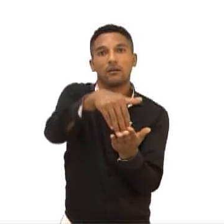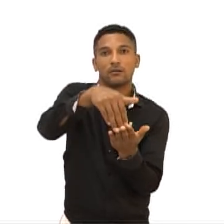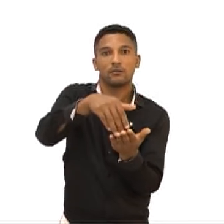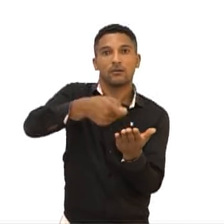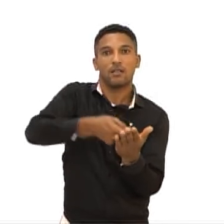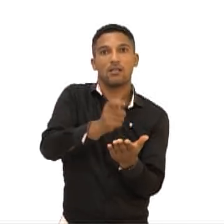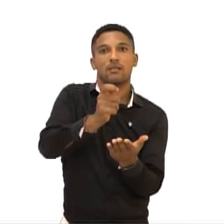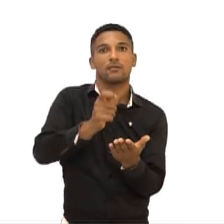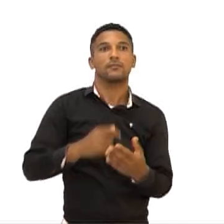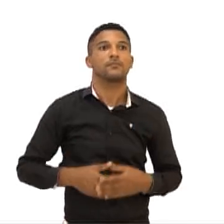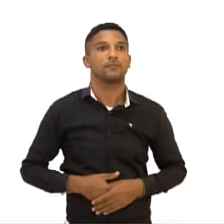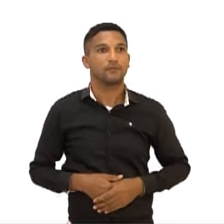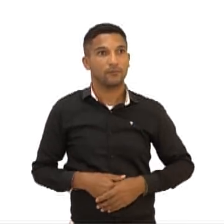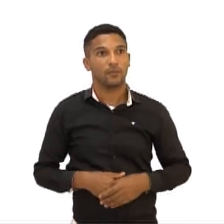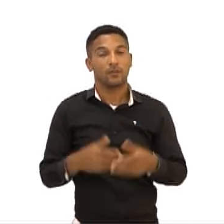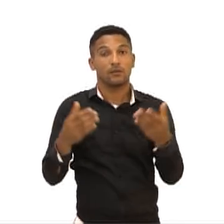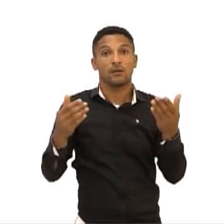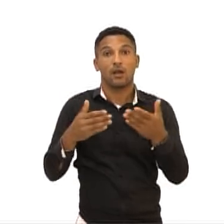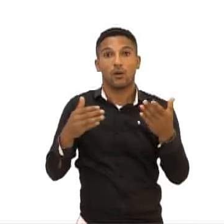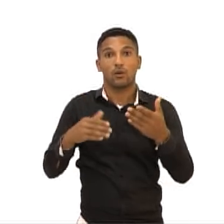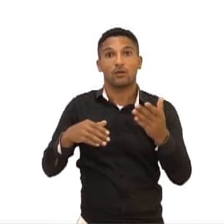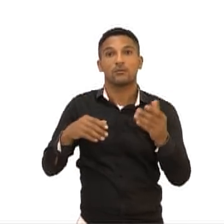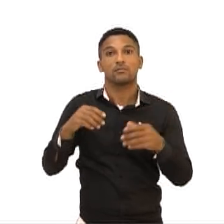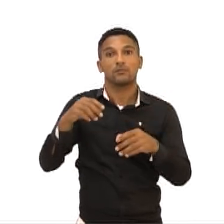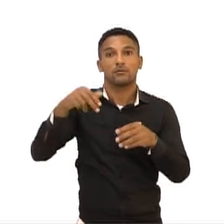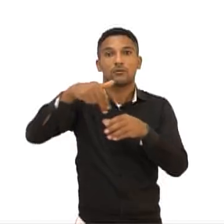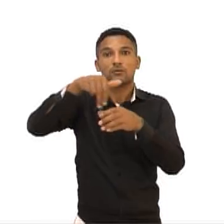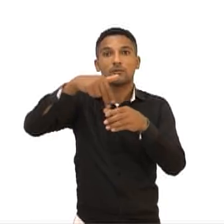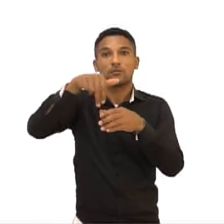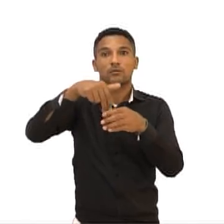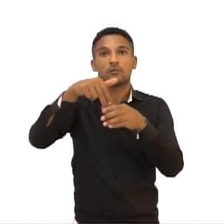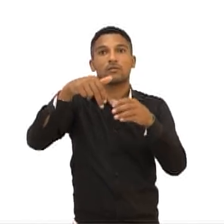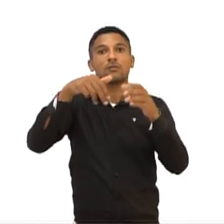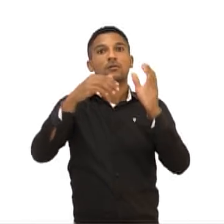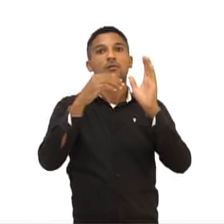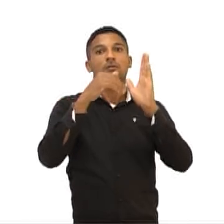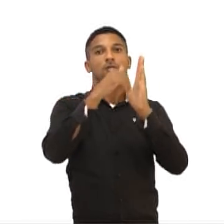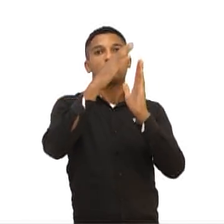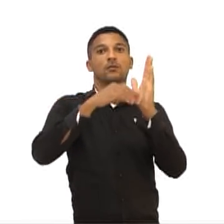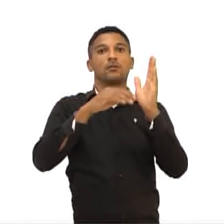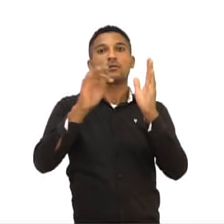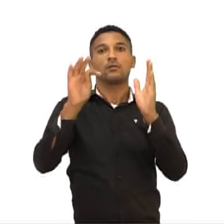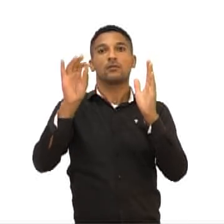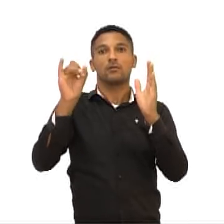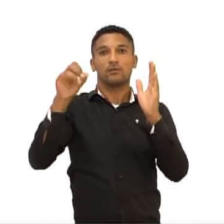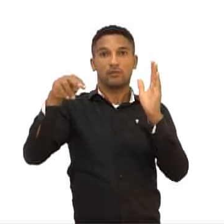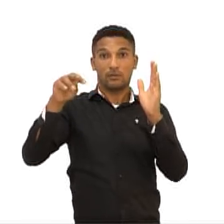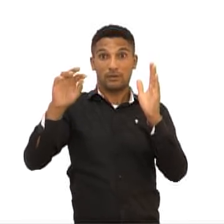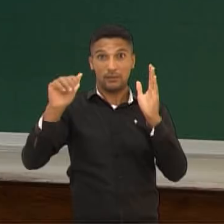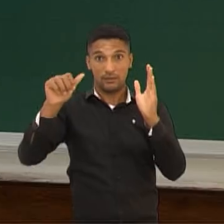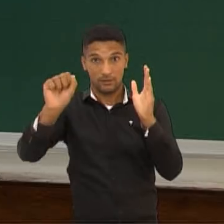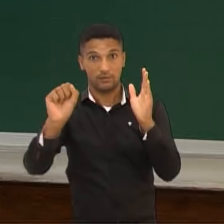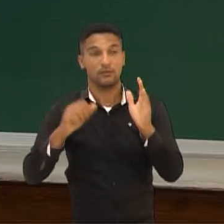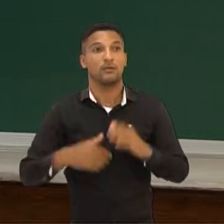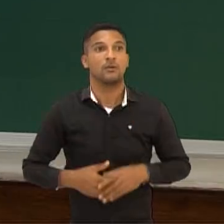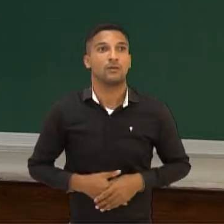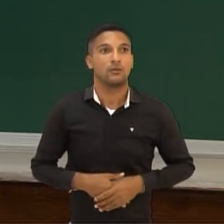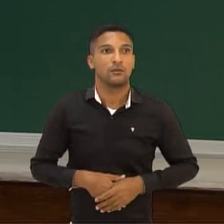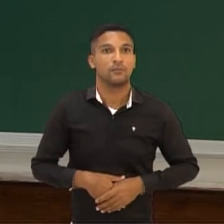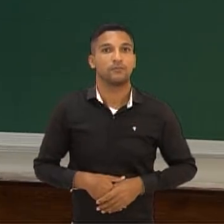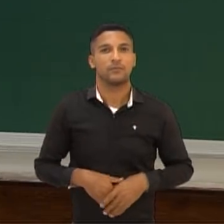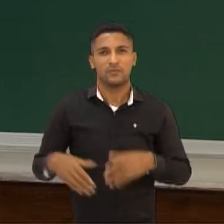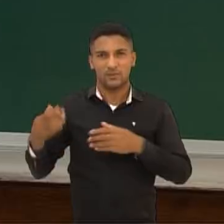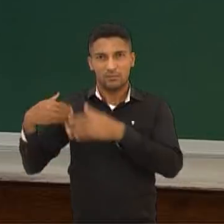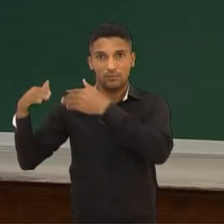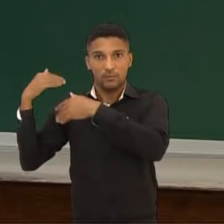Pigmentos, substâncias para dar cor, as tintas, né? Podem ser naturais ou químicas, né? Então, lá na época, por exemplo, das